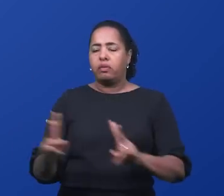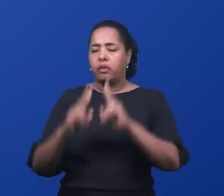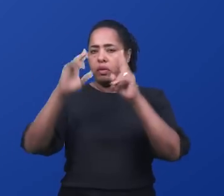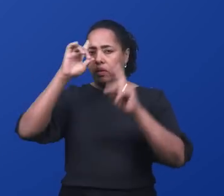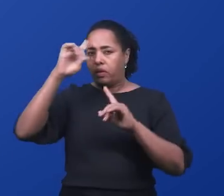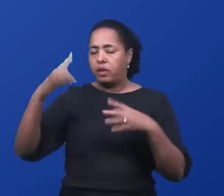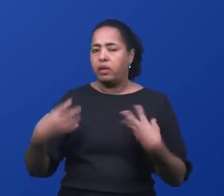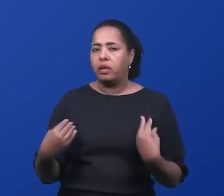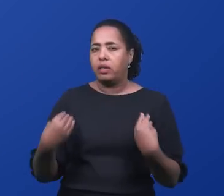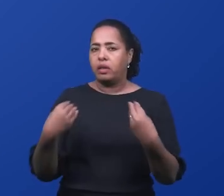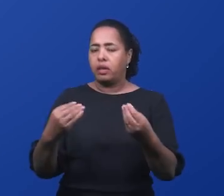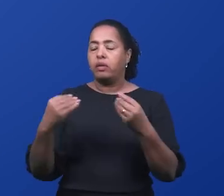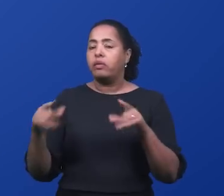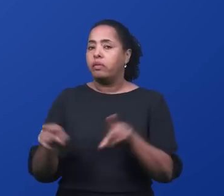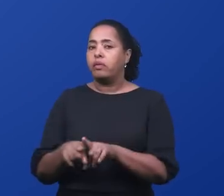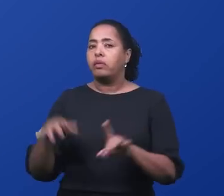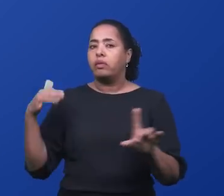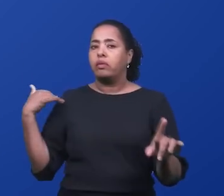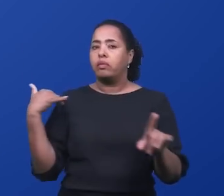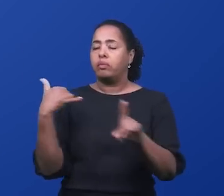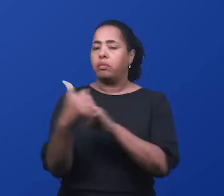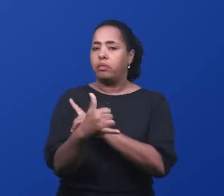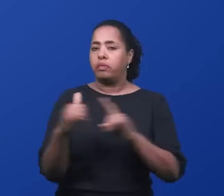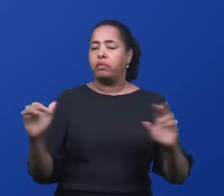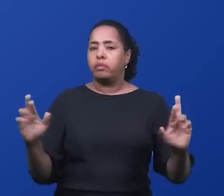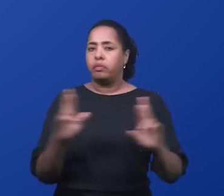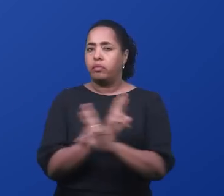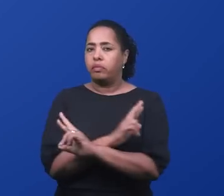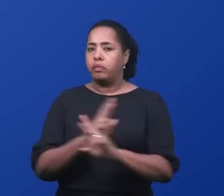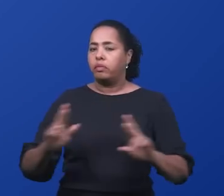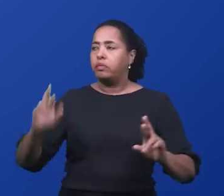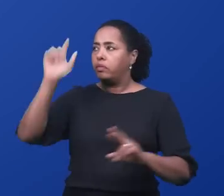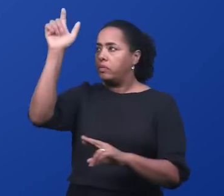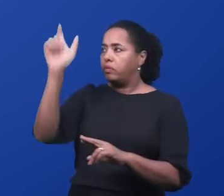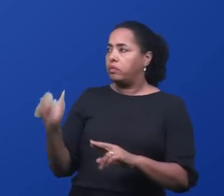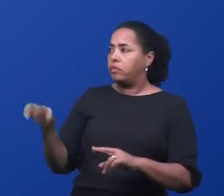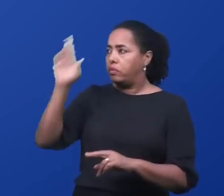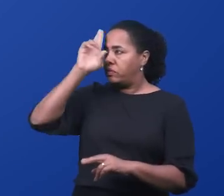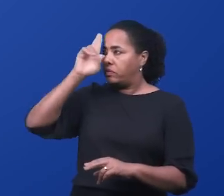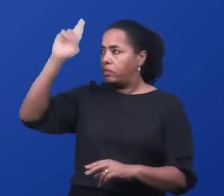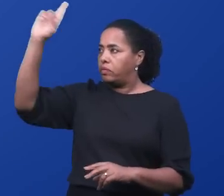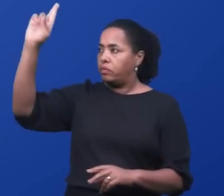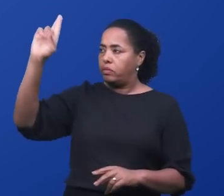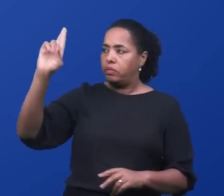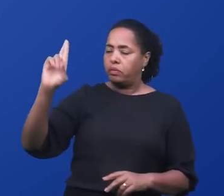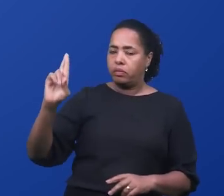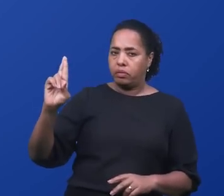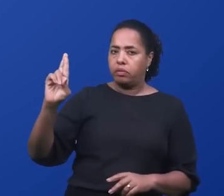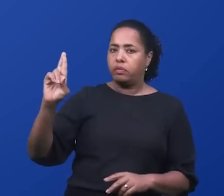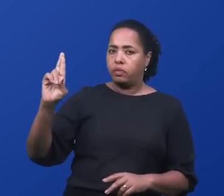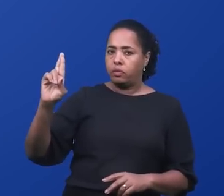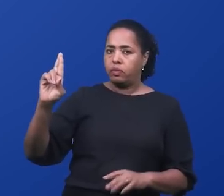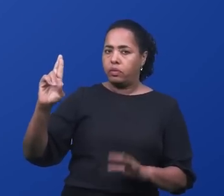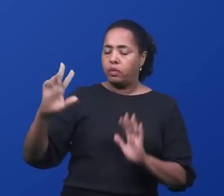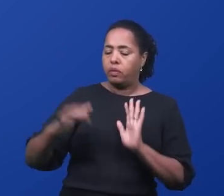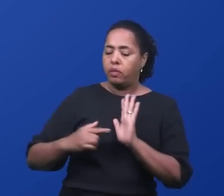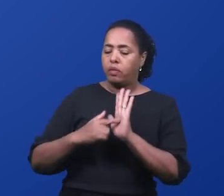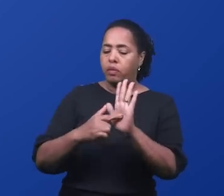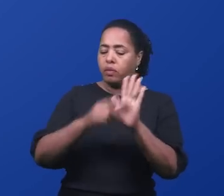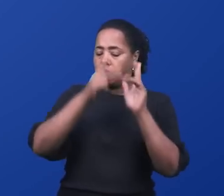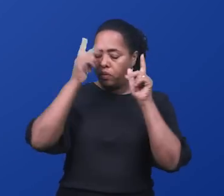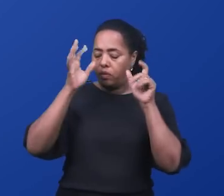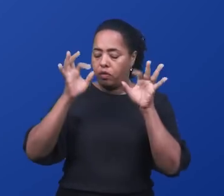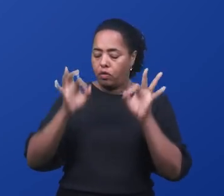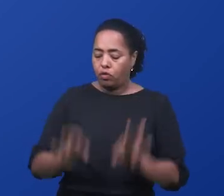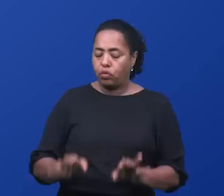lhe dado e profetizando acerca daquele que viria, que era o Senhor Jesus, que fala sobre o justo,